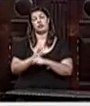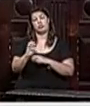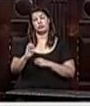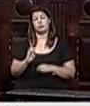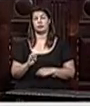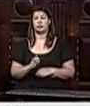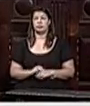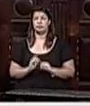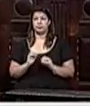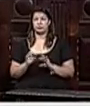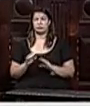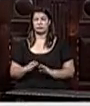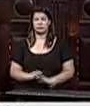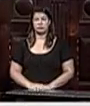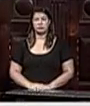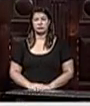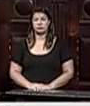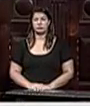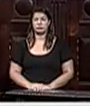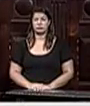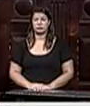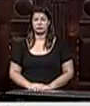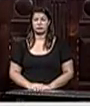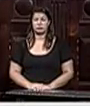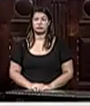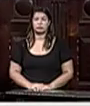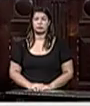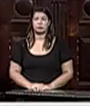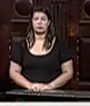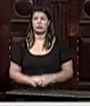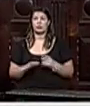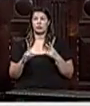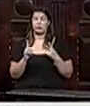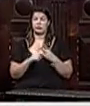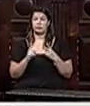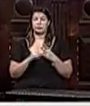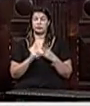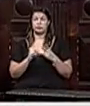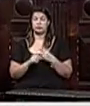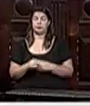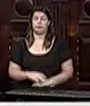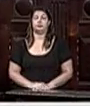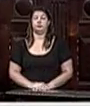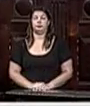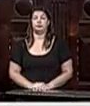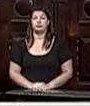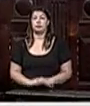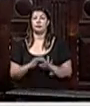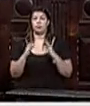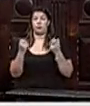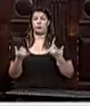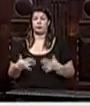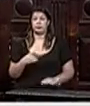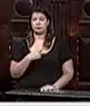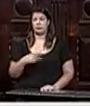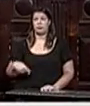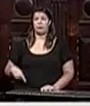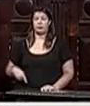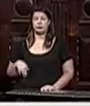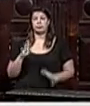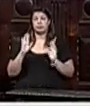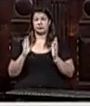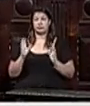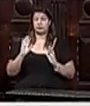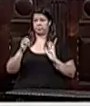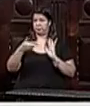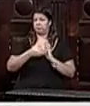Educação. Segundo lugar, o deputado Silas Bento, que preside aqui o nosso expediente final e já presidiu a